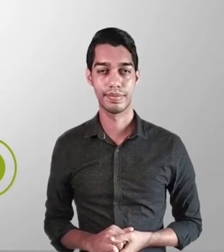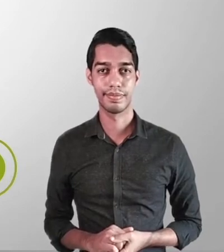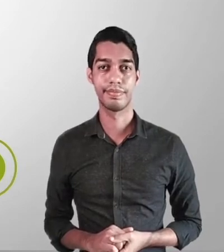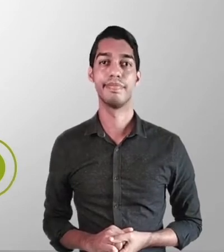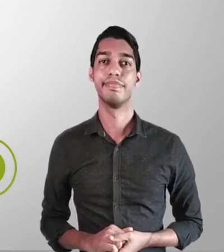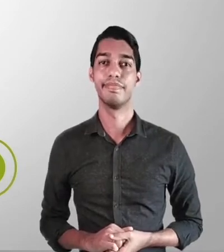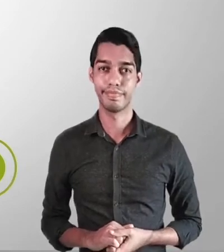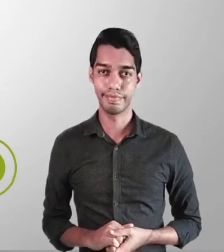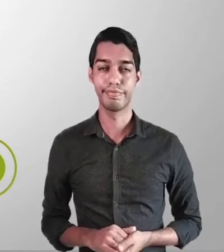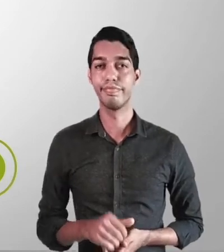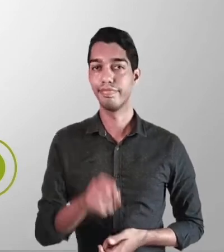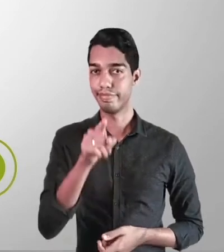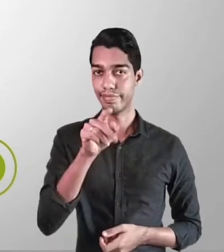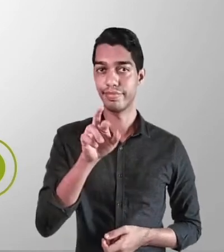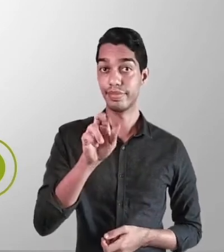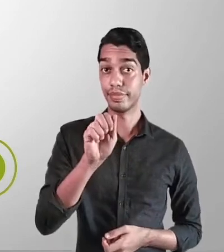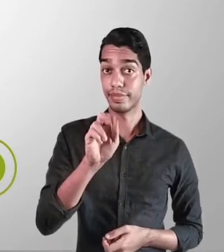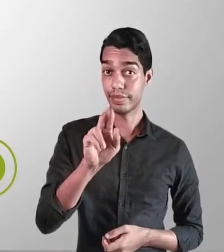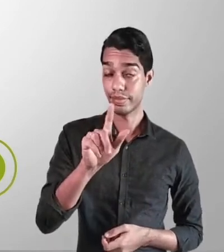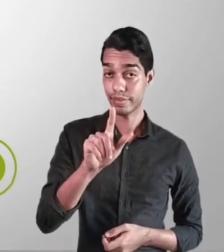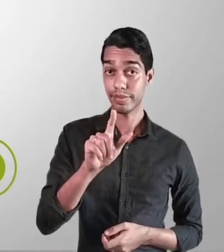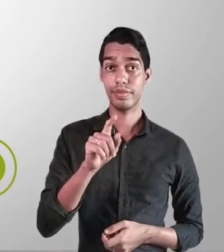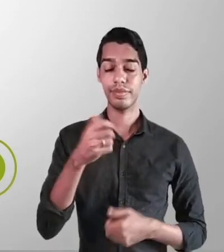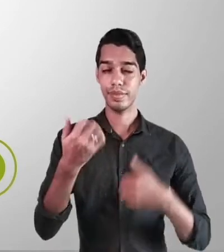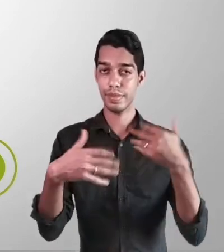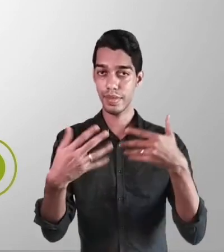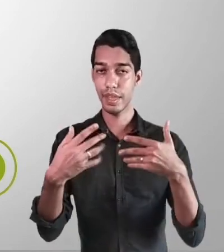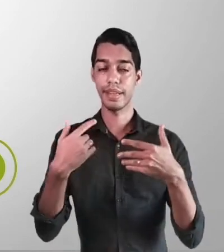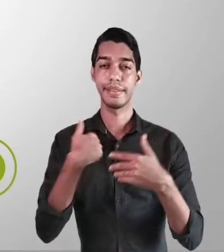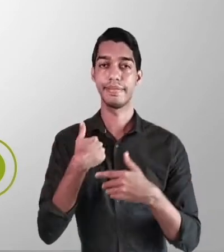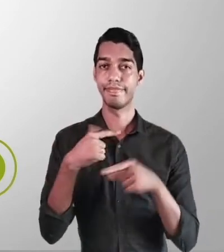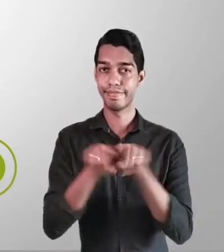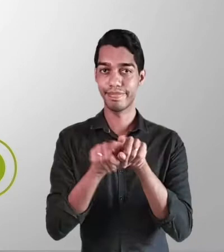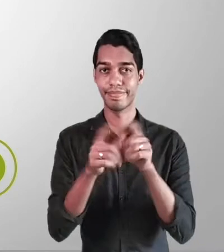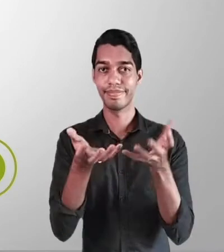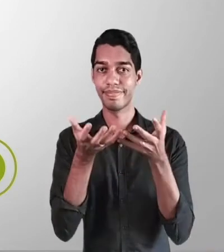Interessante aí os pontos que o Raul colocou. Eu quero também cumprimentar o Ricardo,